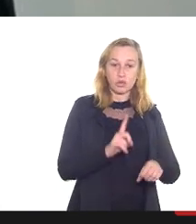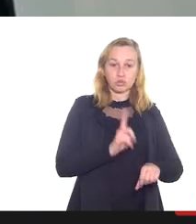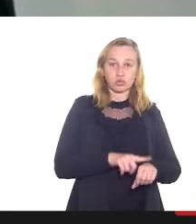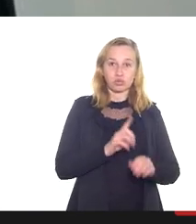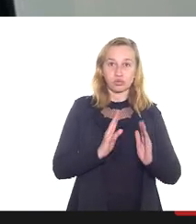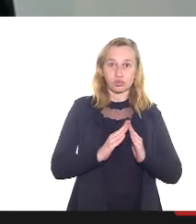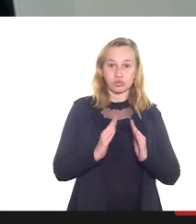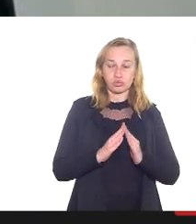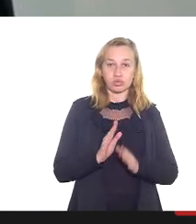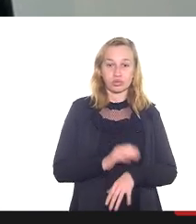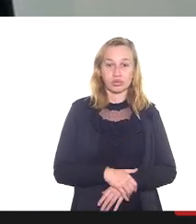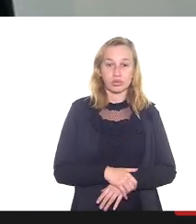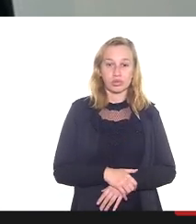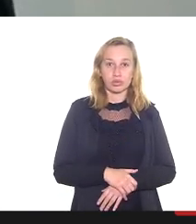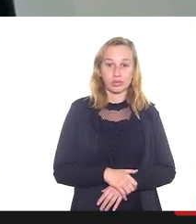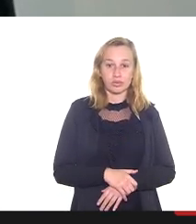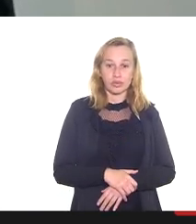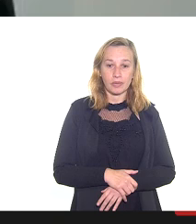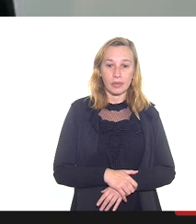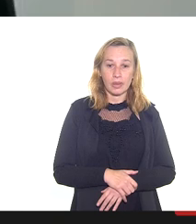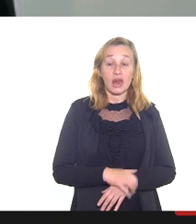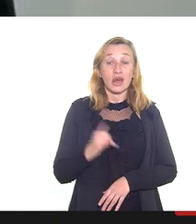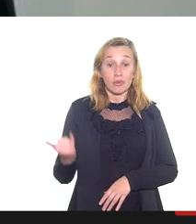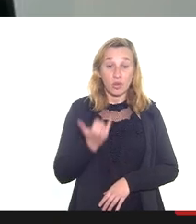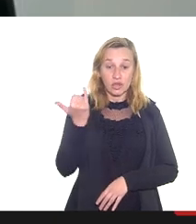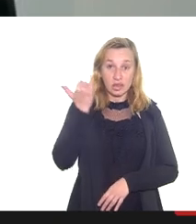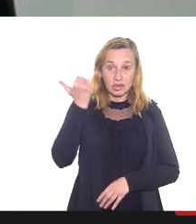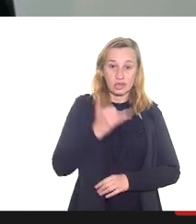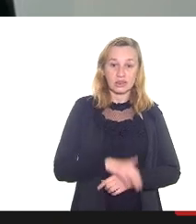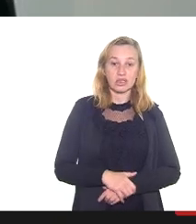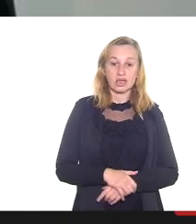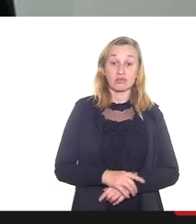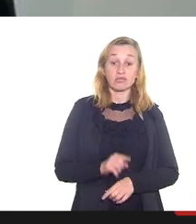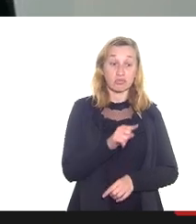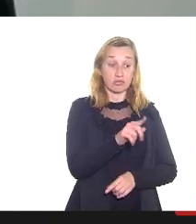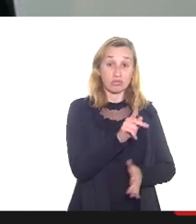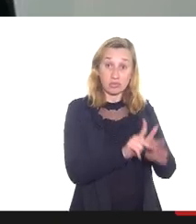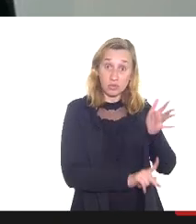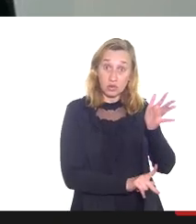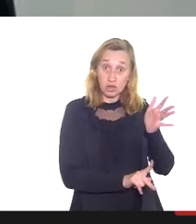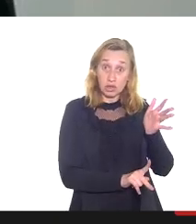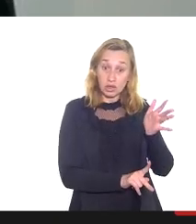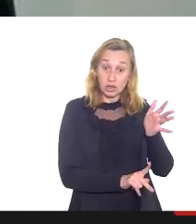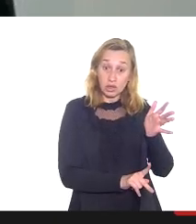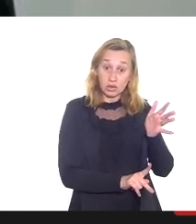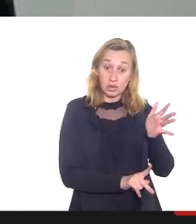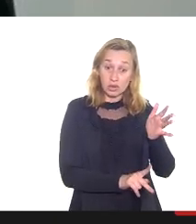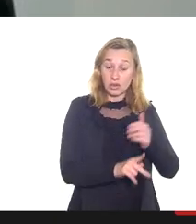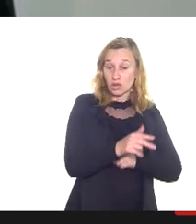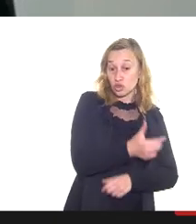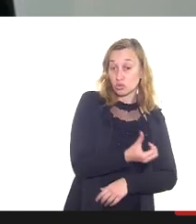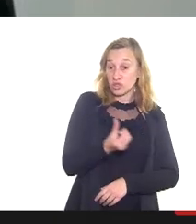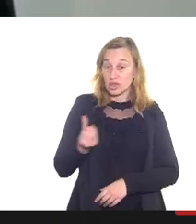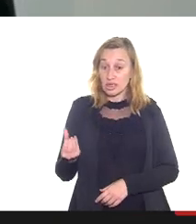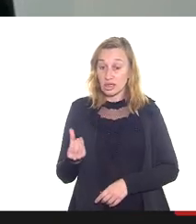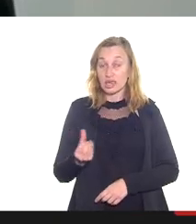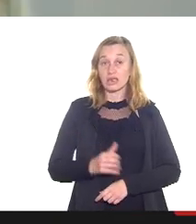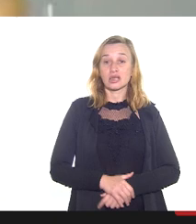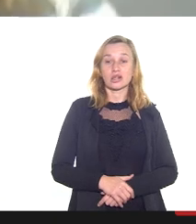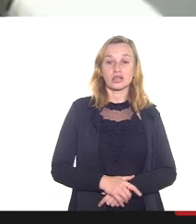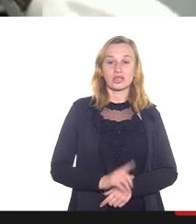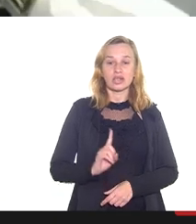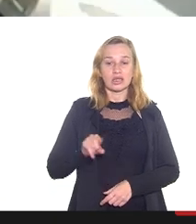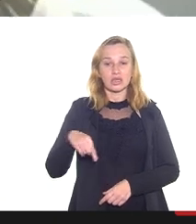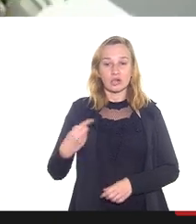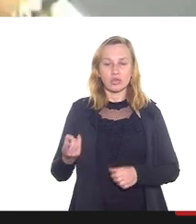regimental, dada a relevância e importância do momento. Esse projeto está tramitando desde 2016, depois de